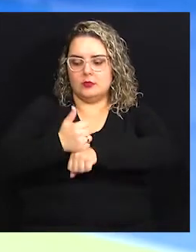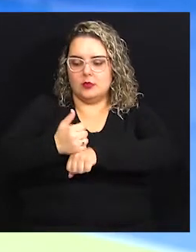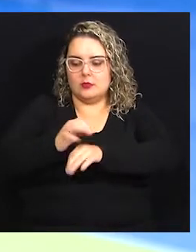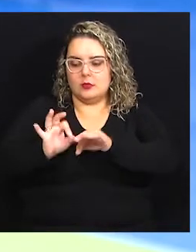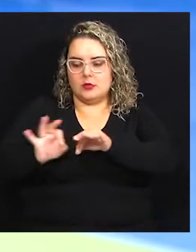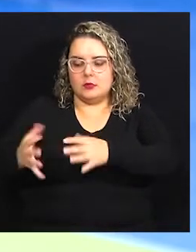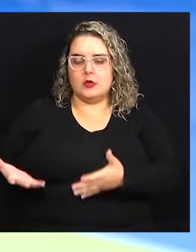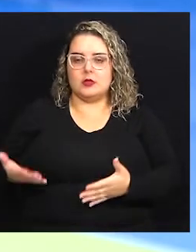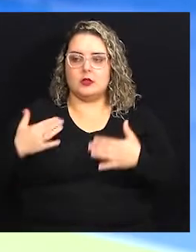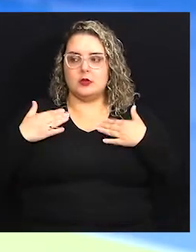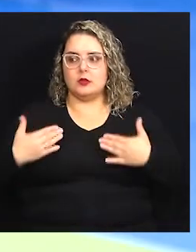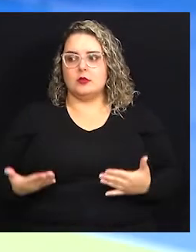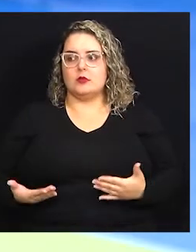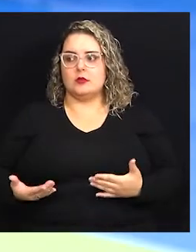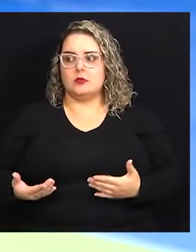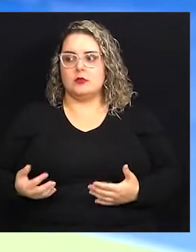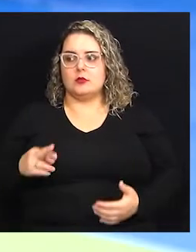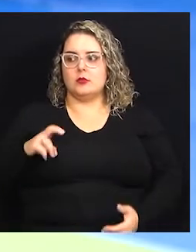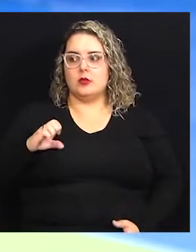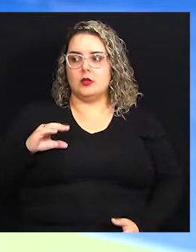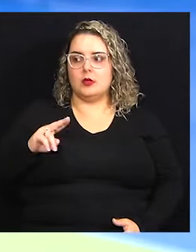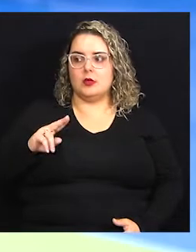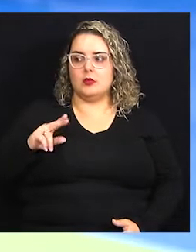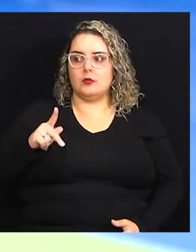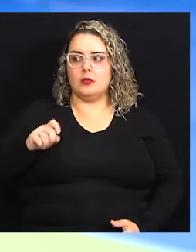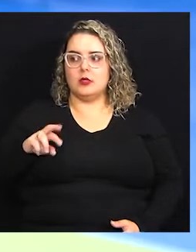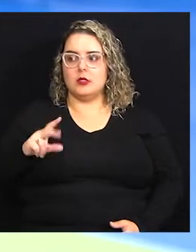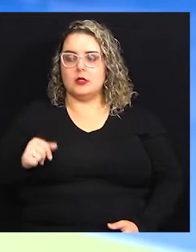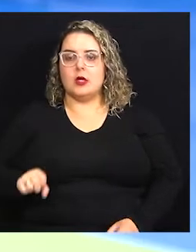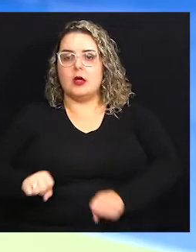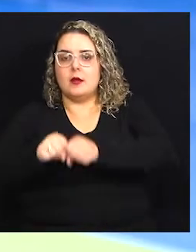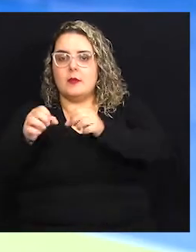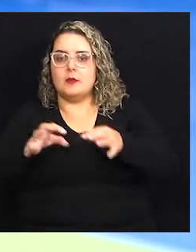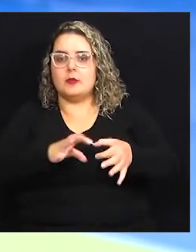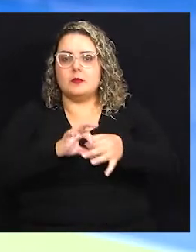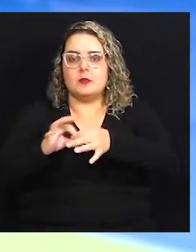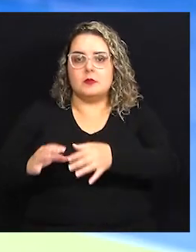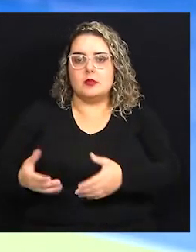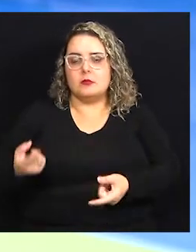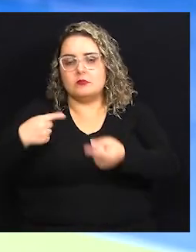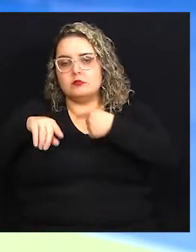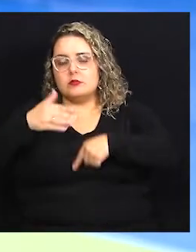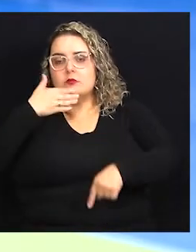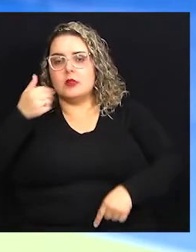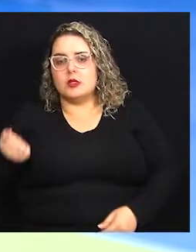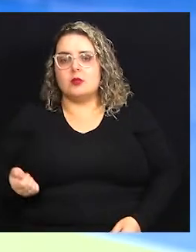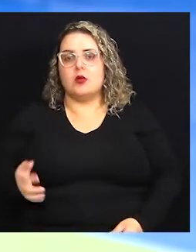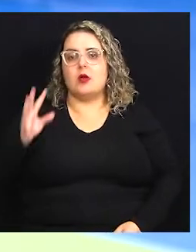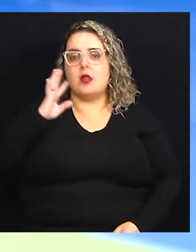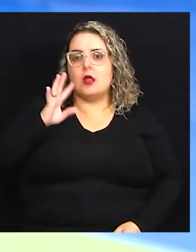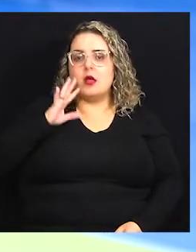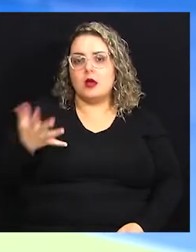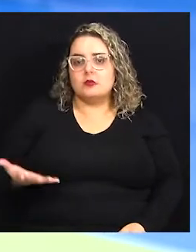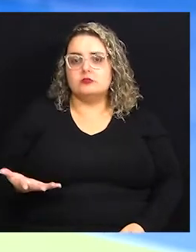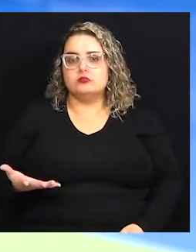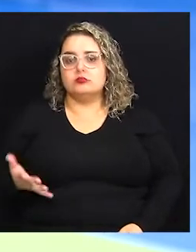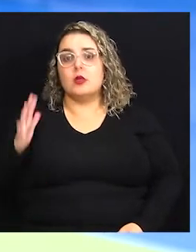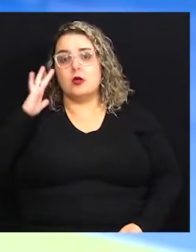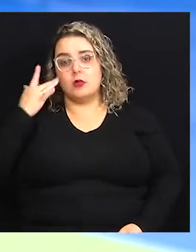Período de recuperação, o que você acha da gente quebrar um ciclo aqui para reiniciar, para elas recuperarem legal, entendeu? Então eu falava,